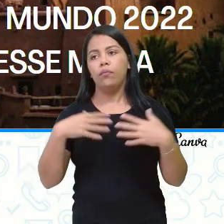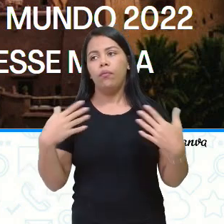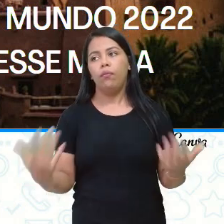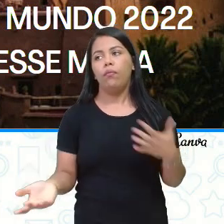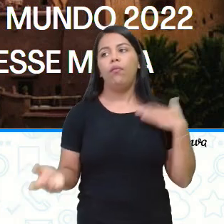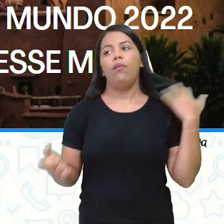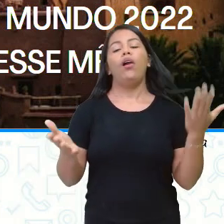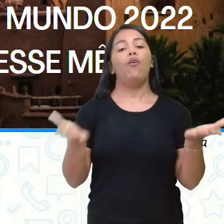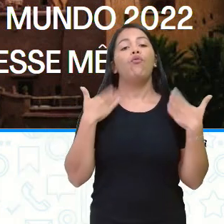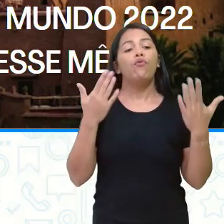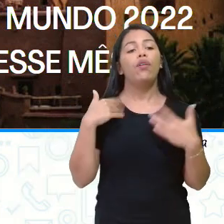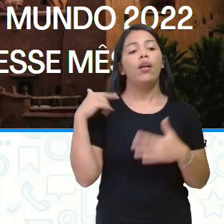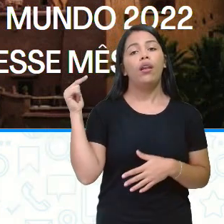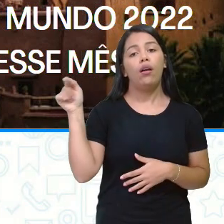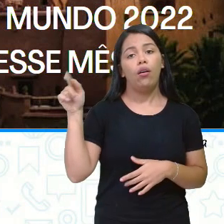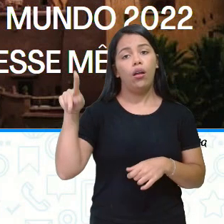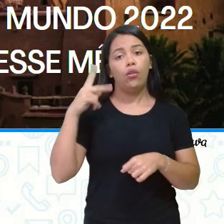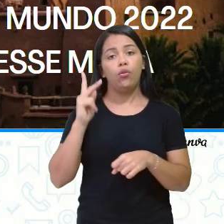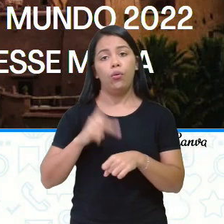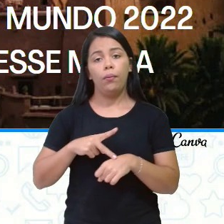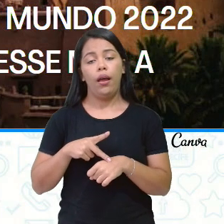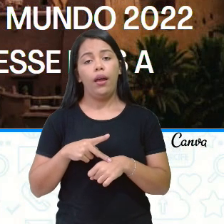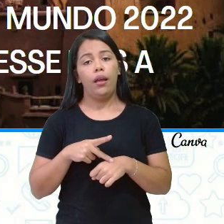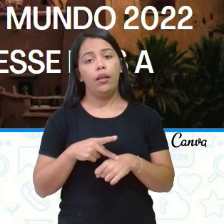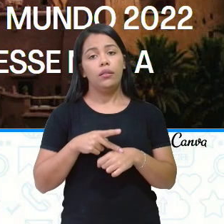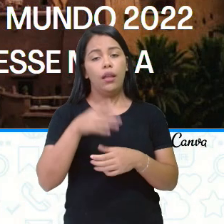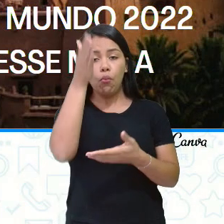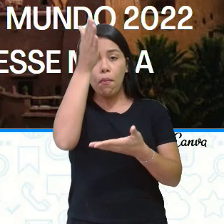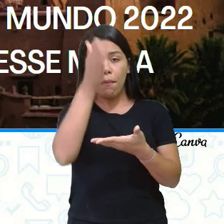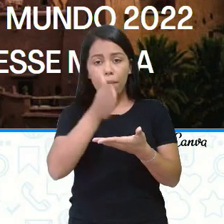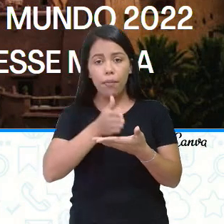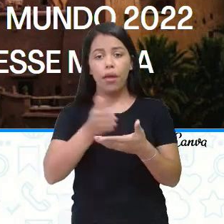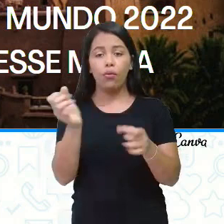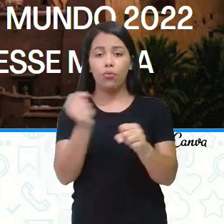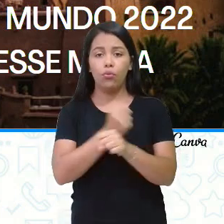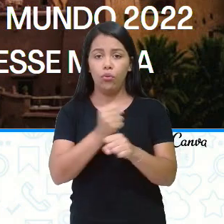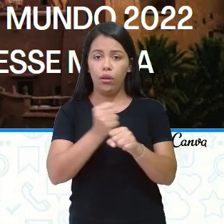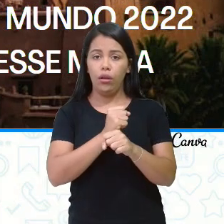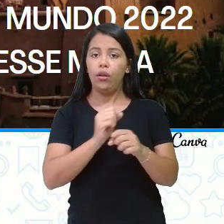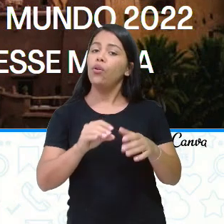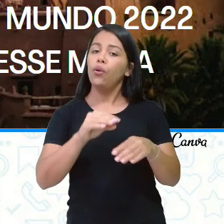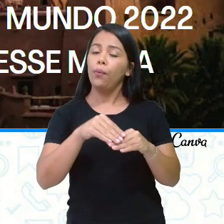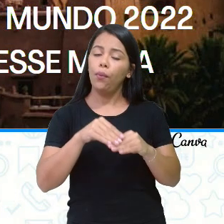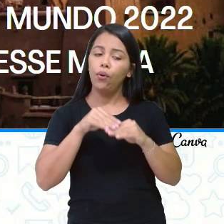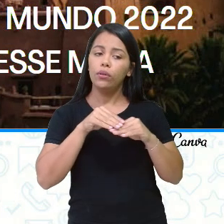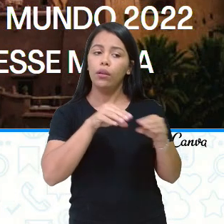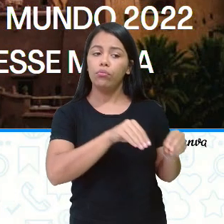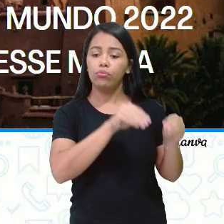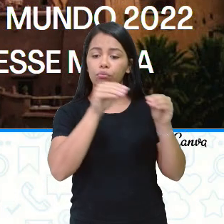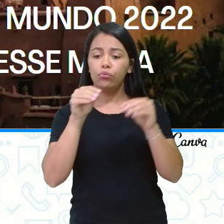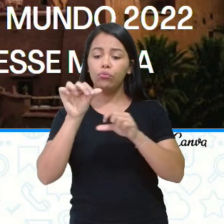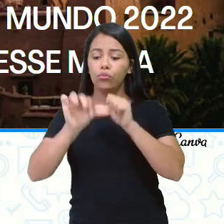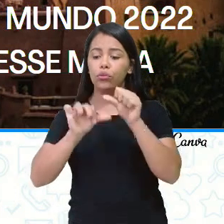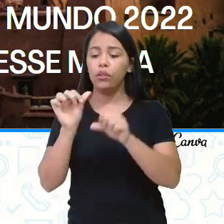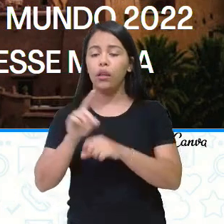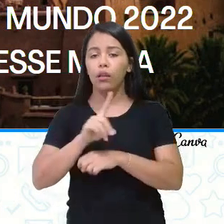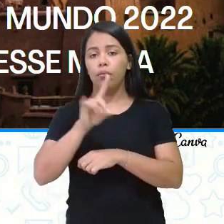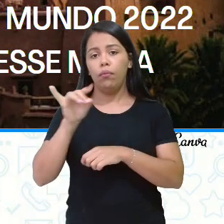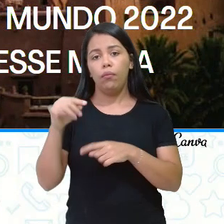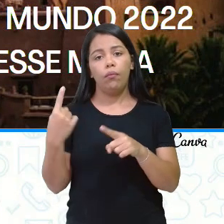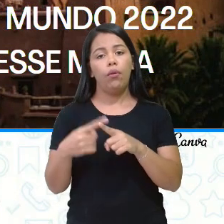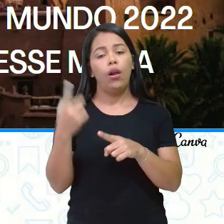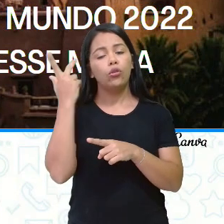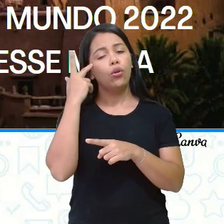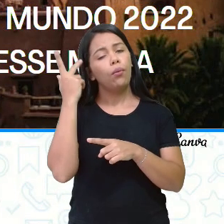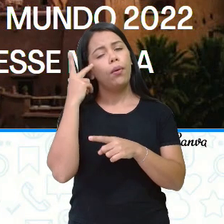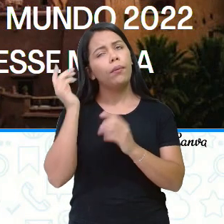professora? É justamente... Por isso que a Copa foi transferida, né? Isso, exatamente. Porque geralmente faz a Copa quando? Em junho.